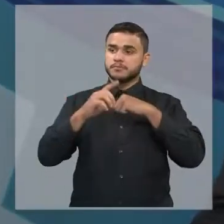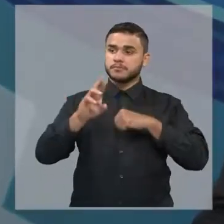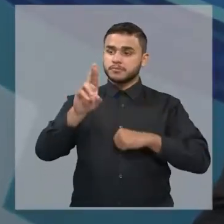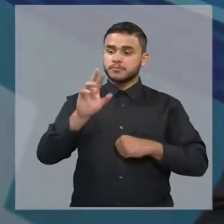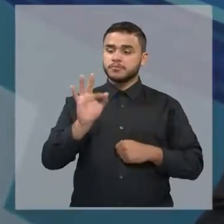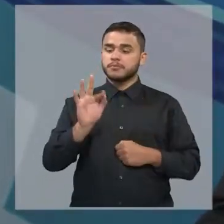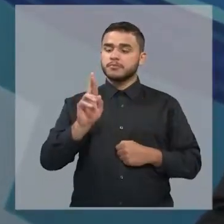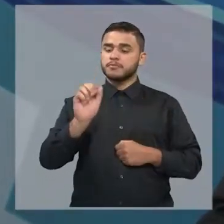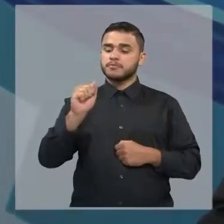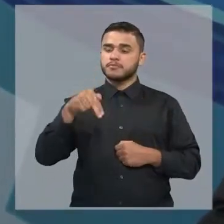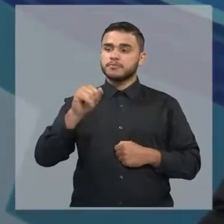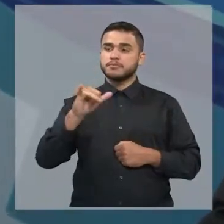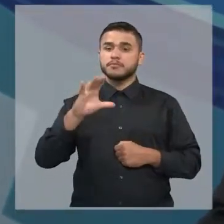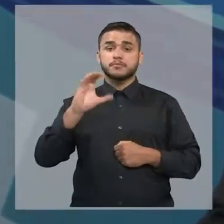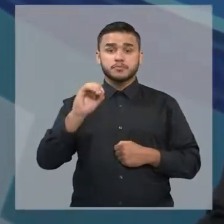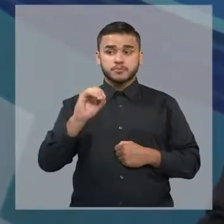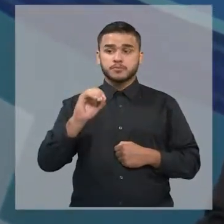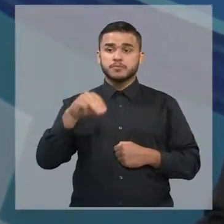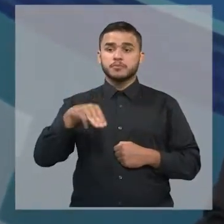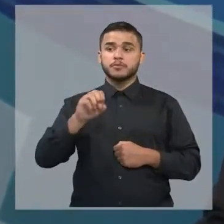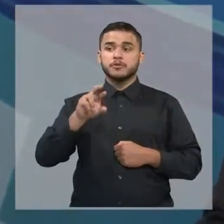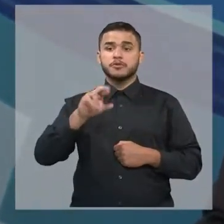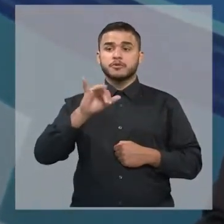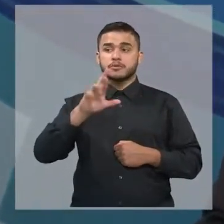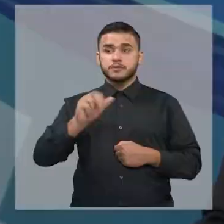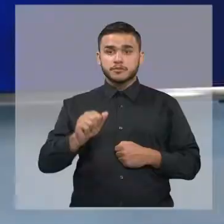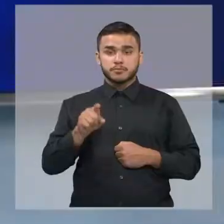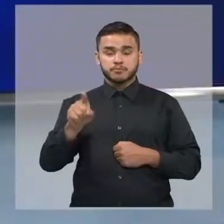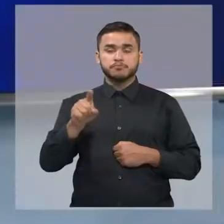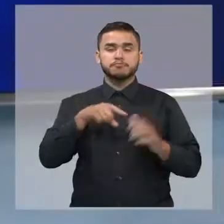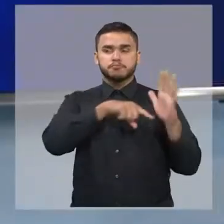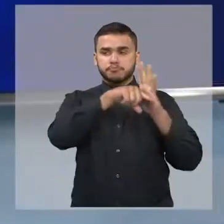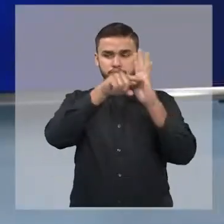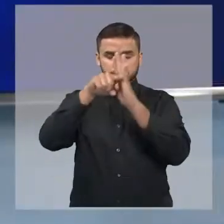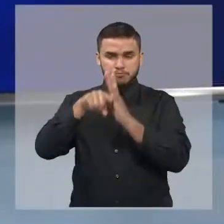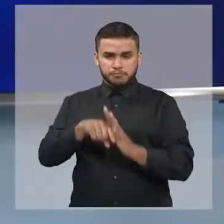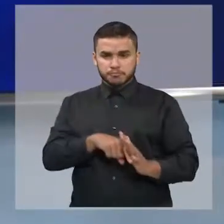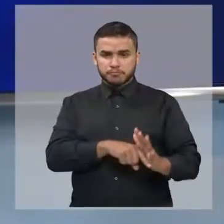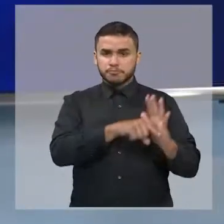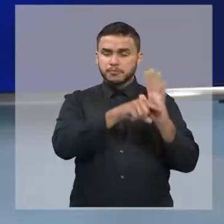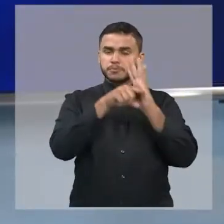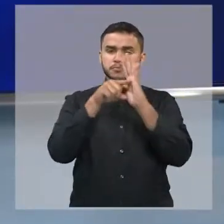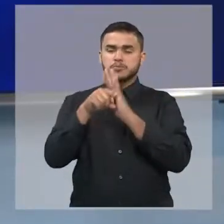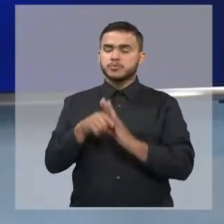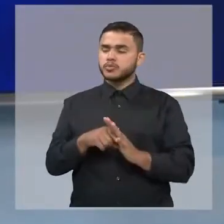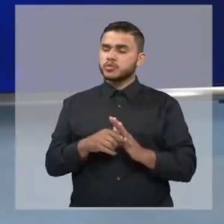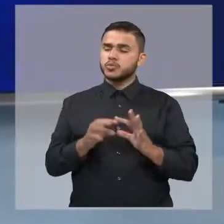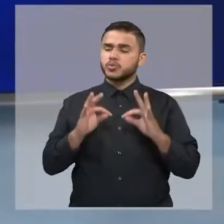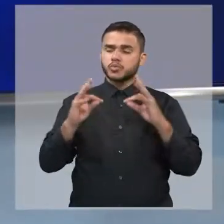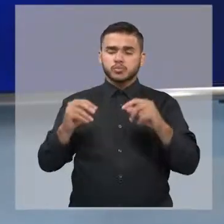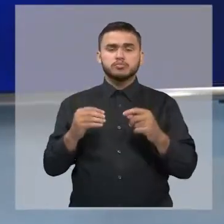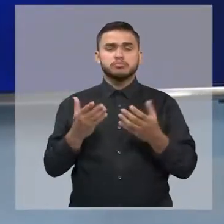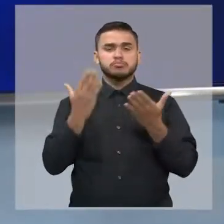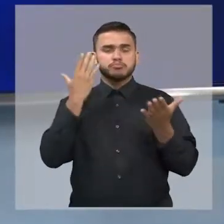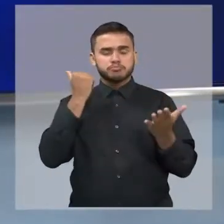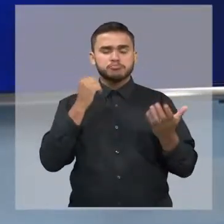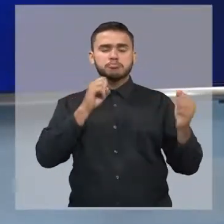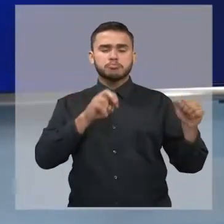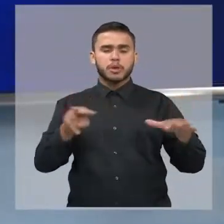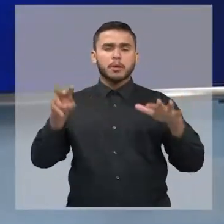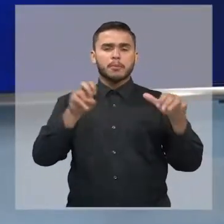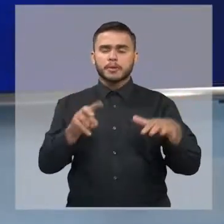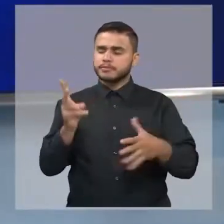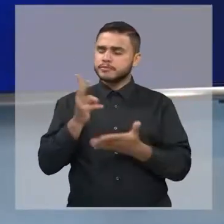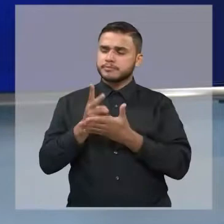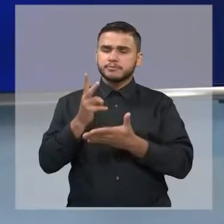cientista político, pesquisador do NUDOC e que nos ajuda aqui semanalmente a refletir sobre os temas que colocamos em discussão. Eu